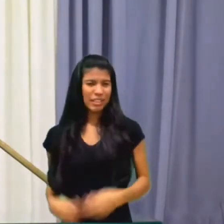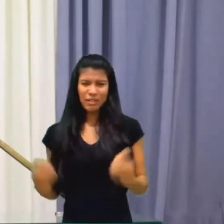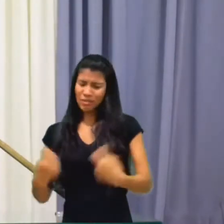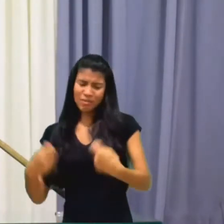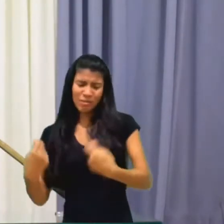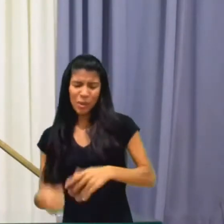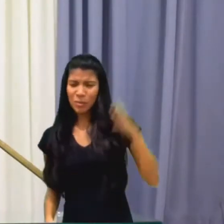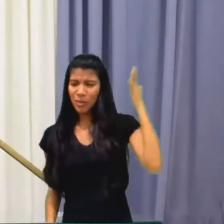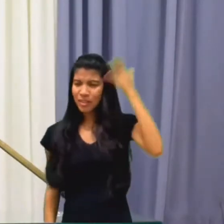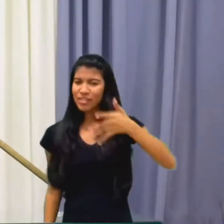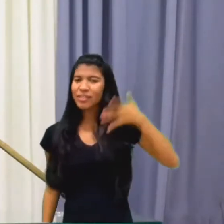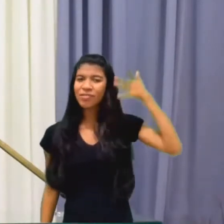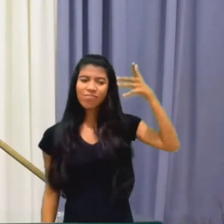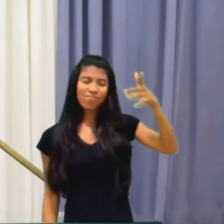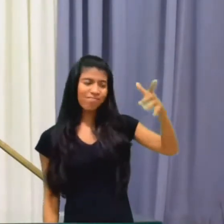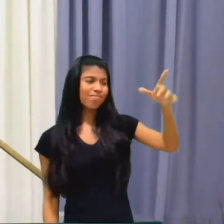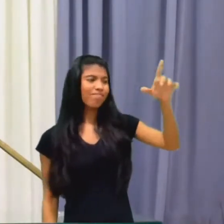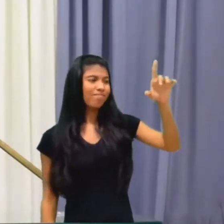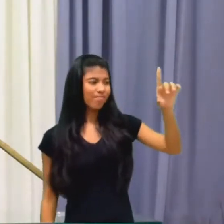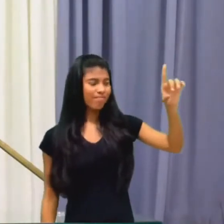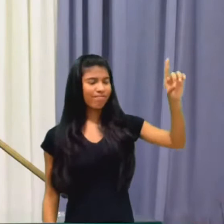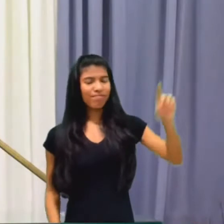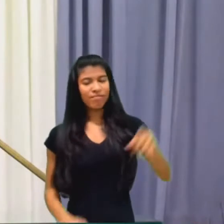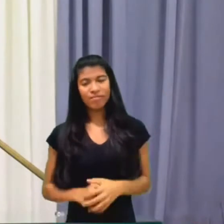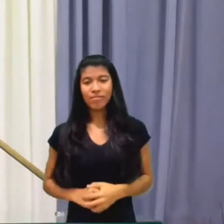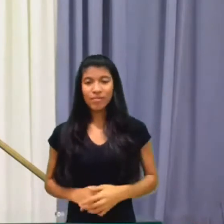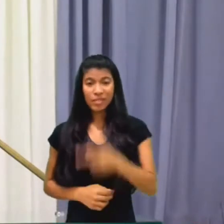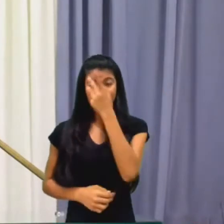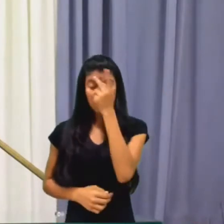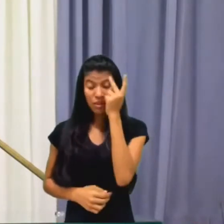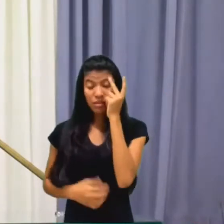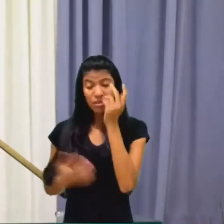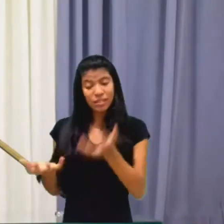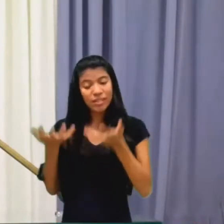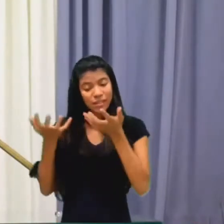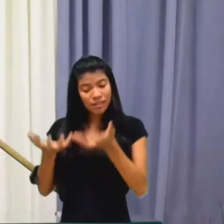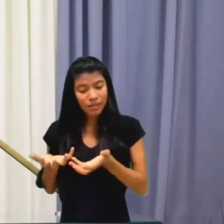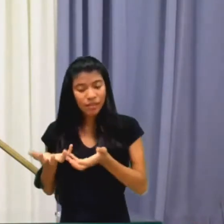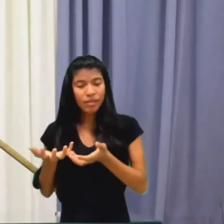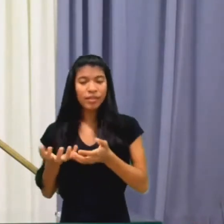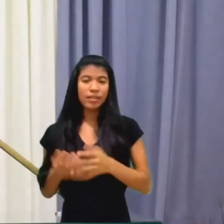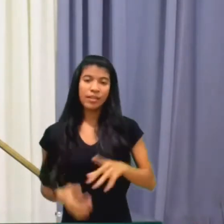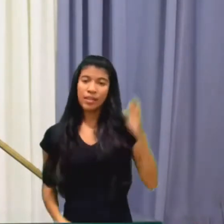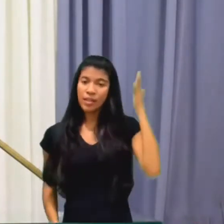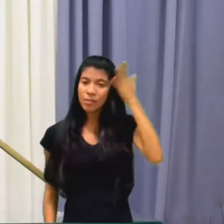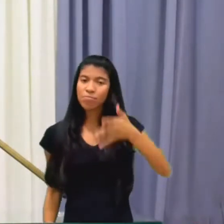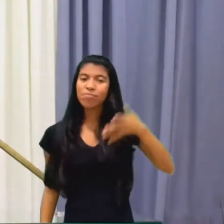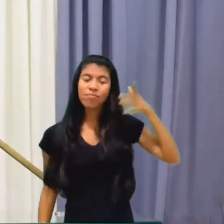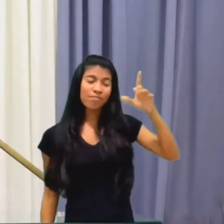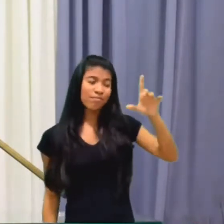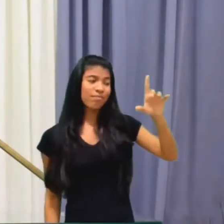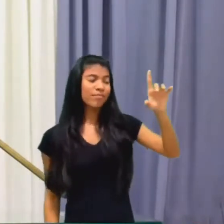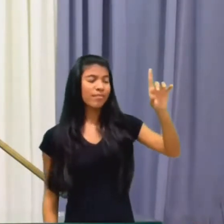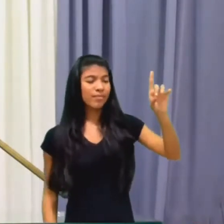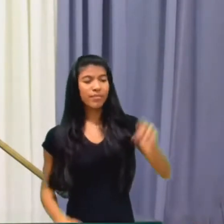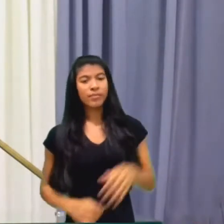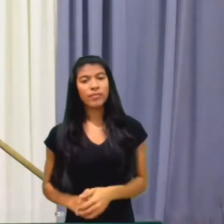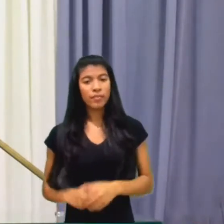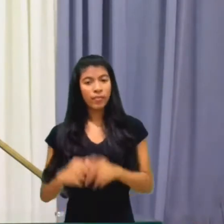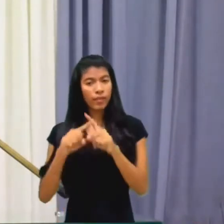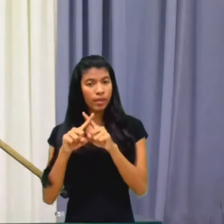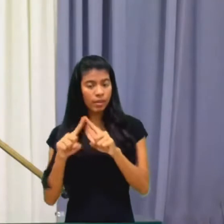muitas vezes até que Deus esteja presente, mas deixa eu lhes dizer, aonde o